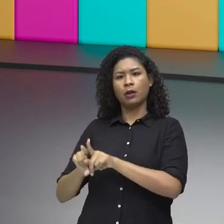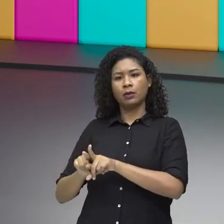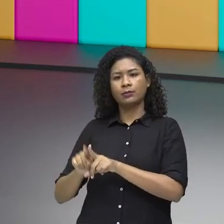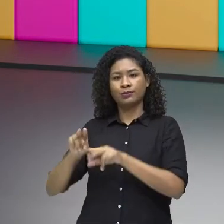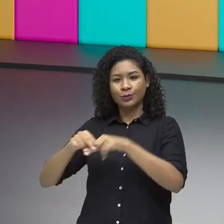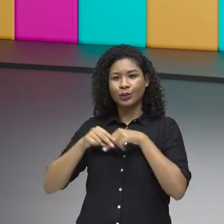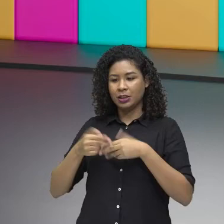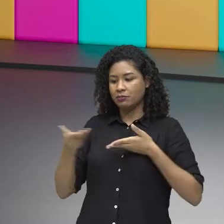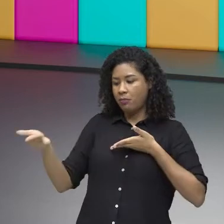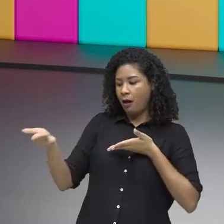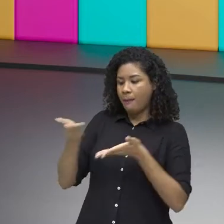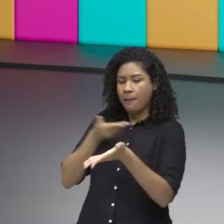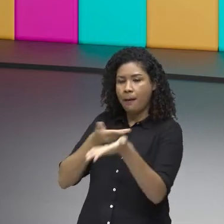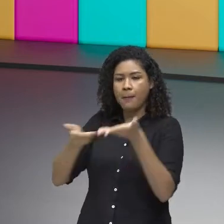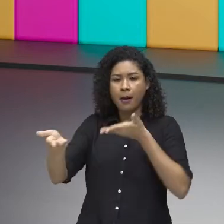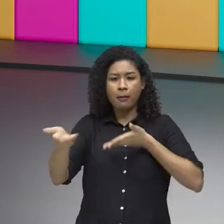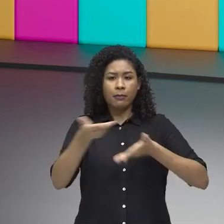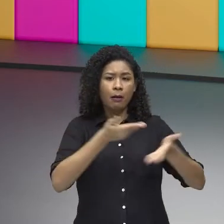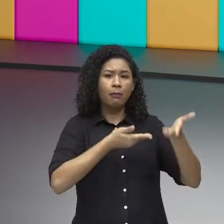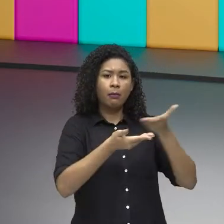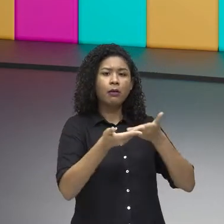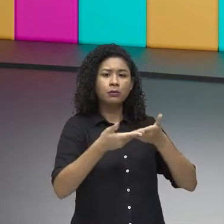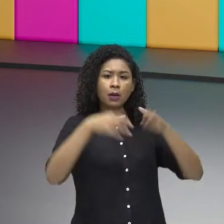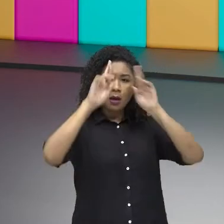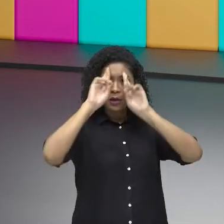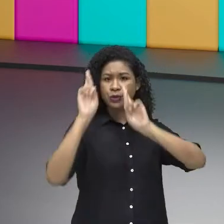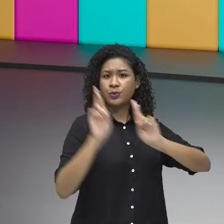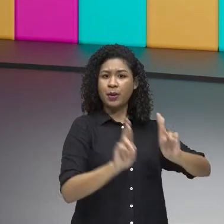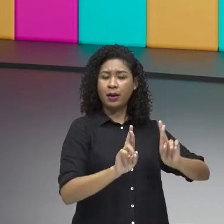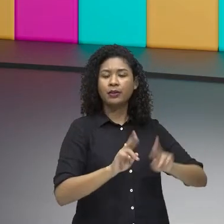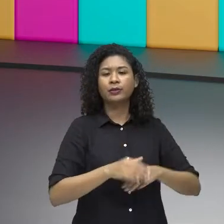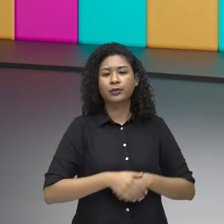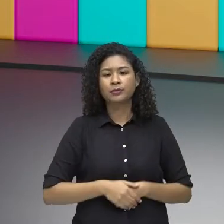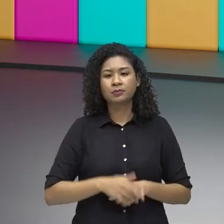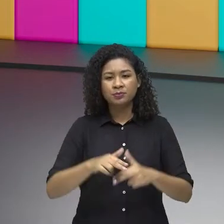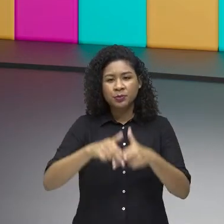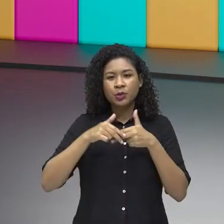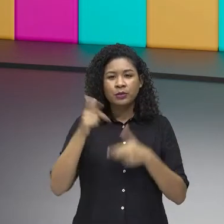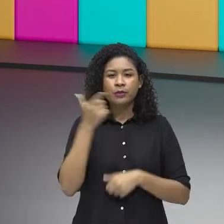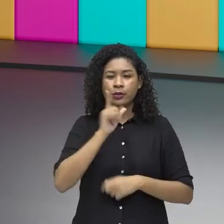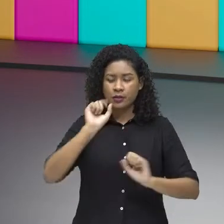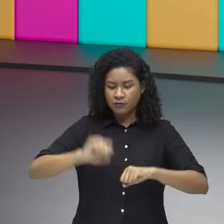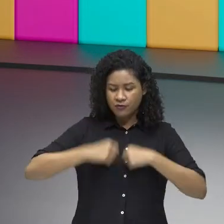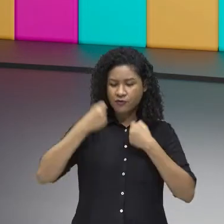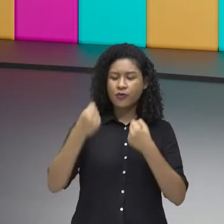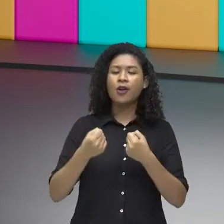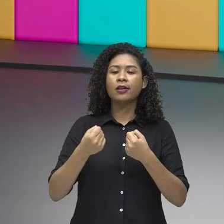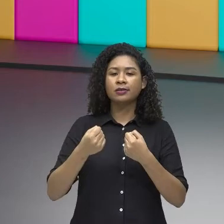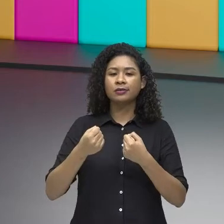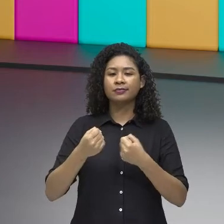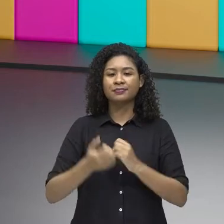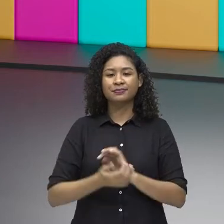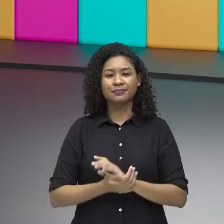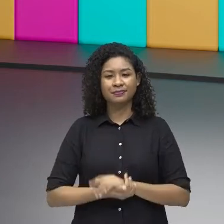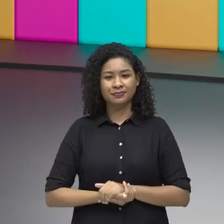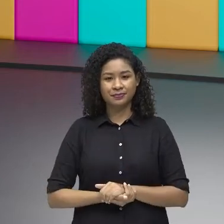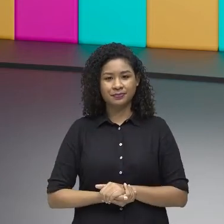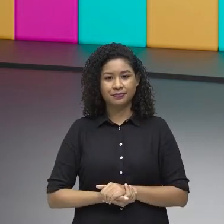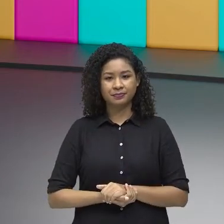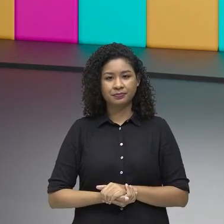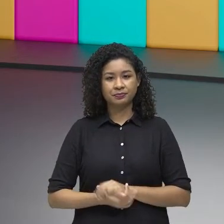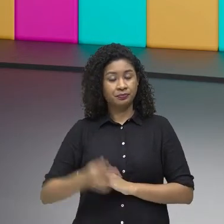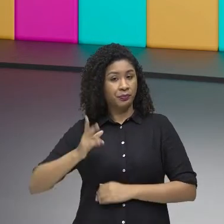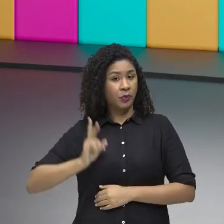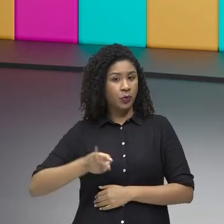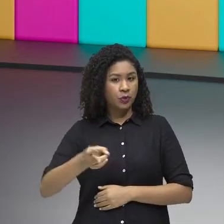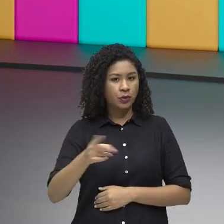gente consegue crescer e se fortalecer para estar preparado para os processos, né? Quando for o tempo certo. Seguindo, vamos lá.